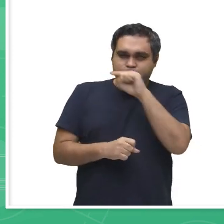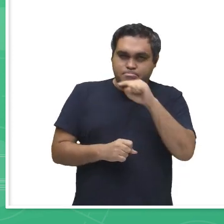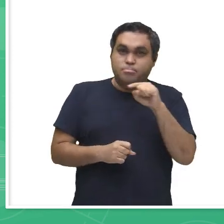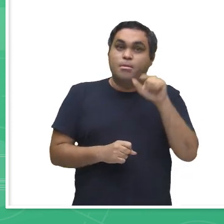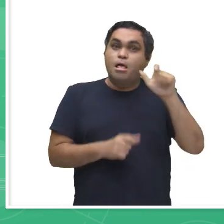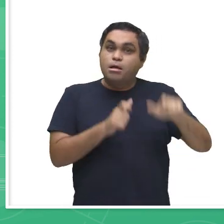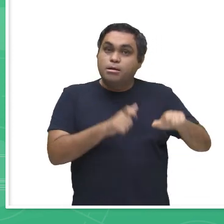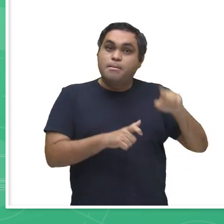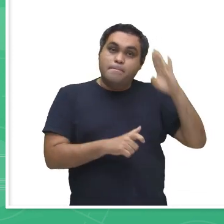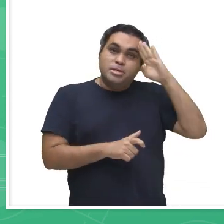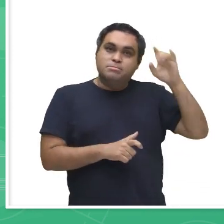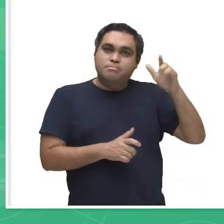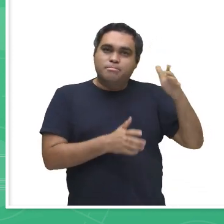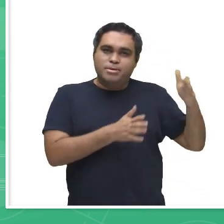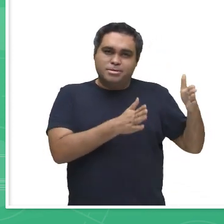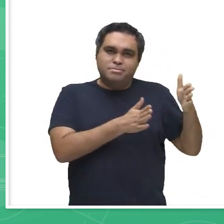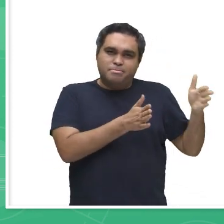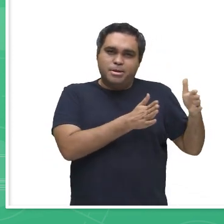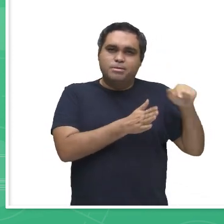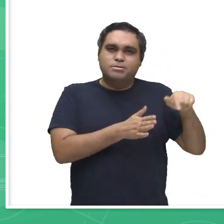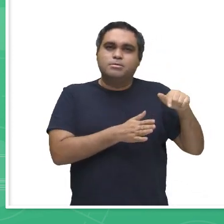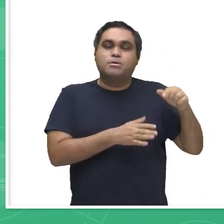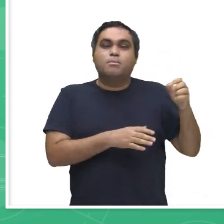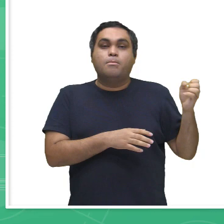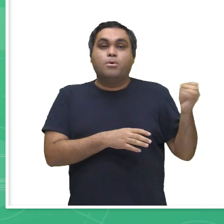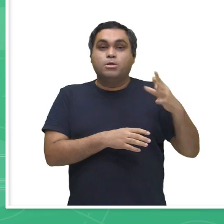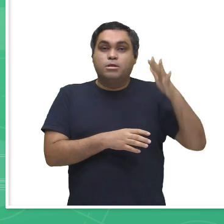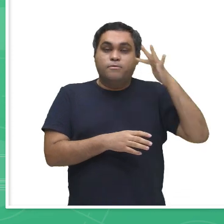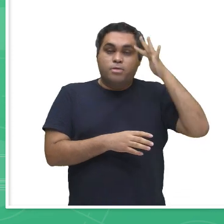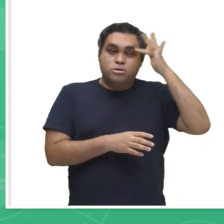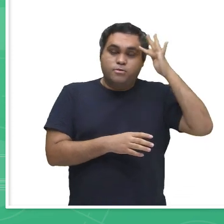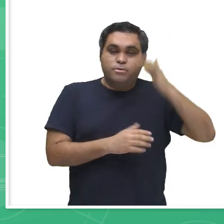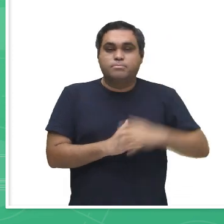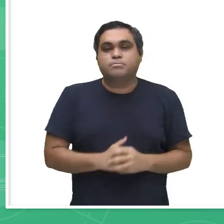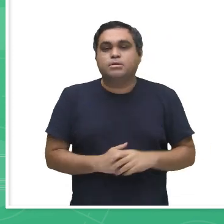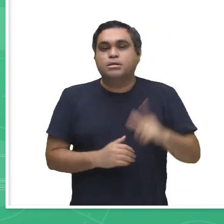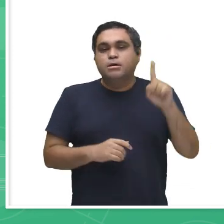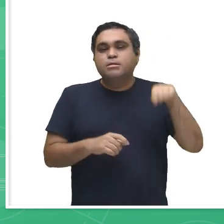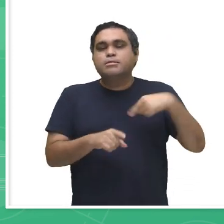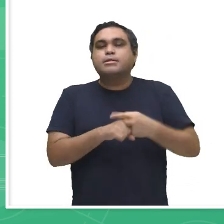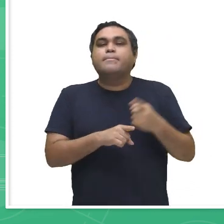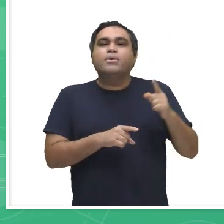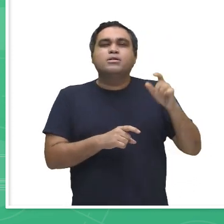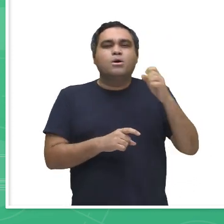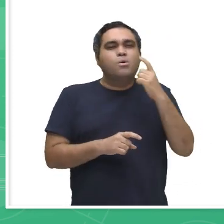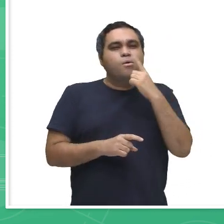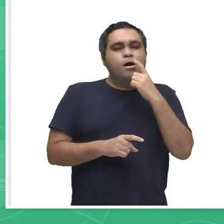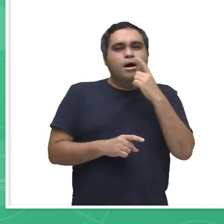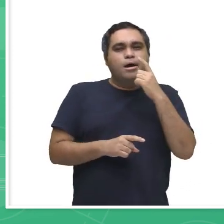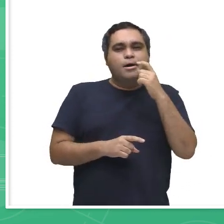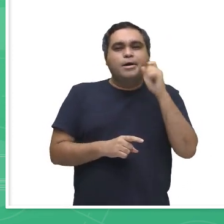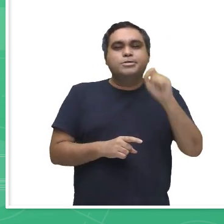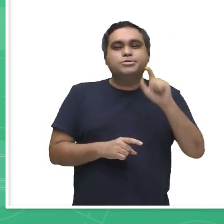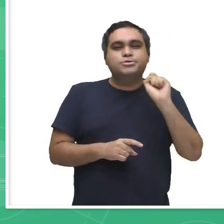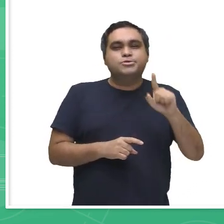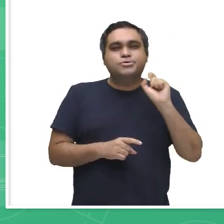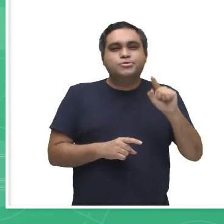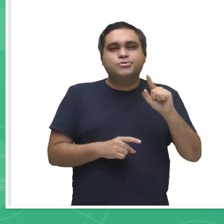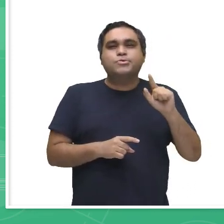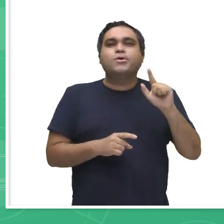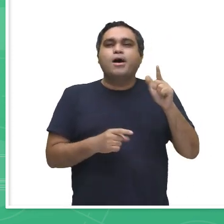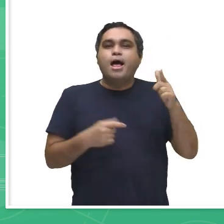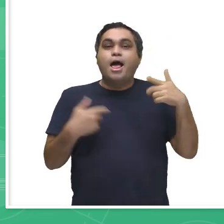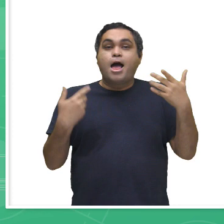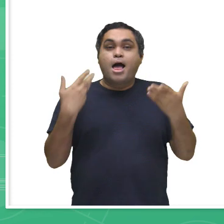que é um pedaço pequeno de tempo? Por quê? Porque logo depois tudo isso daí vai cair até os nossos dias